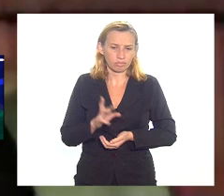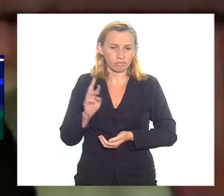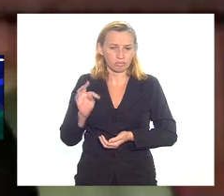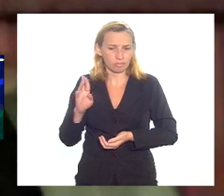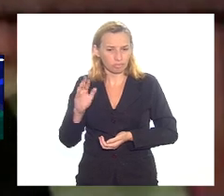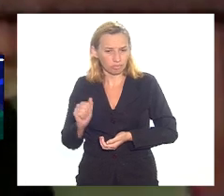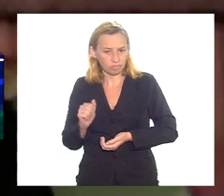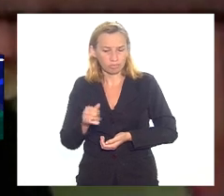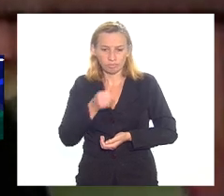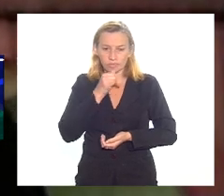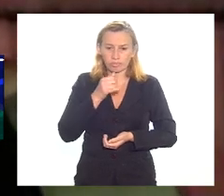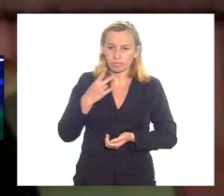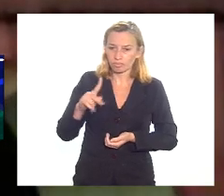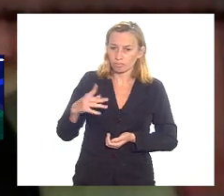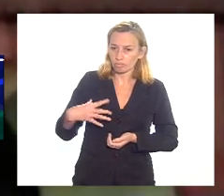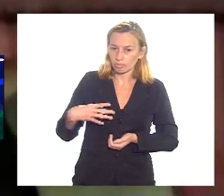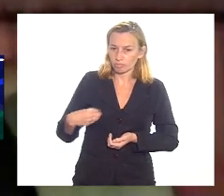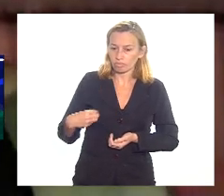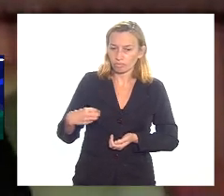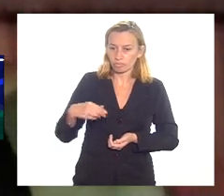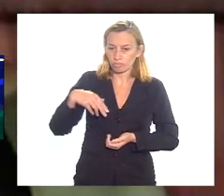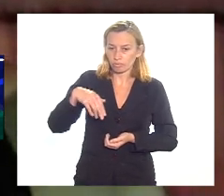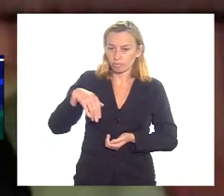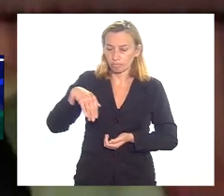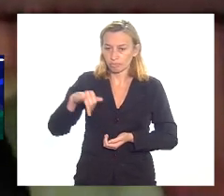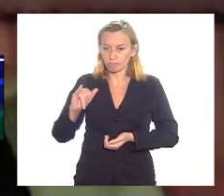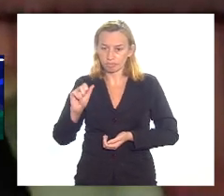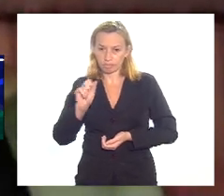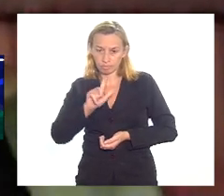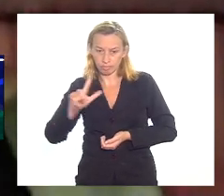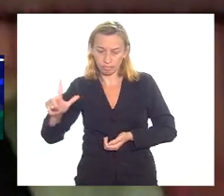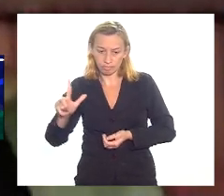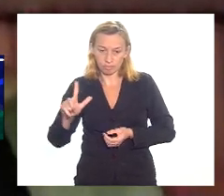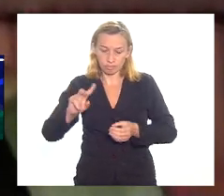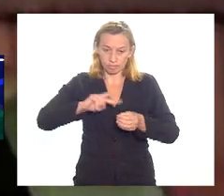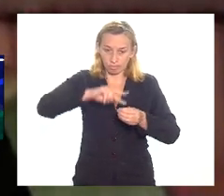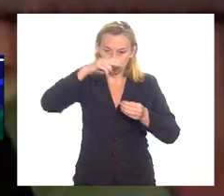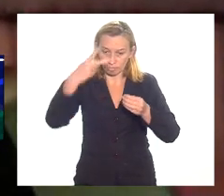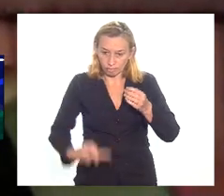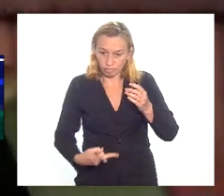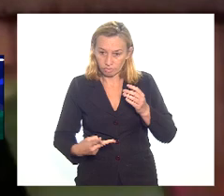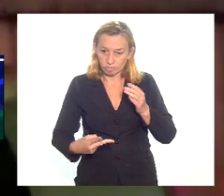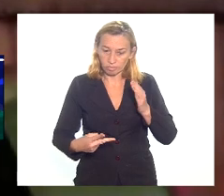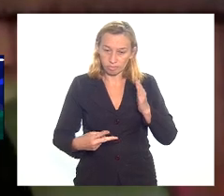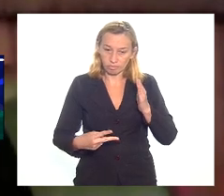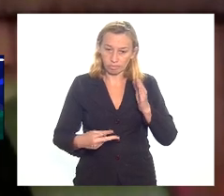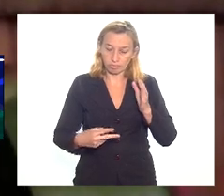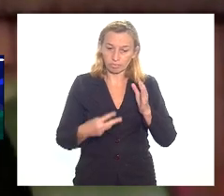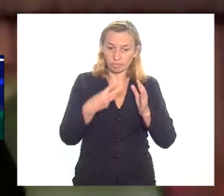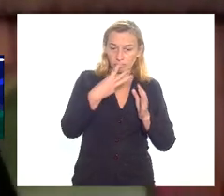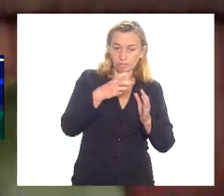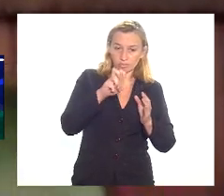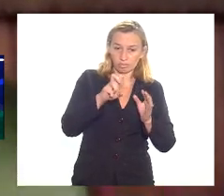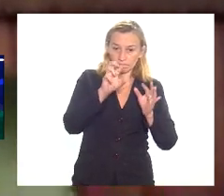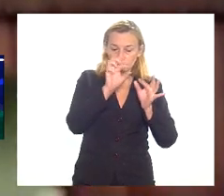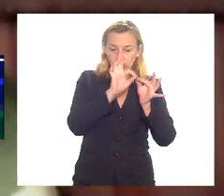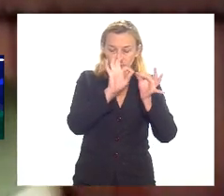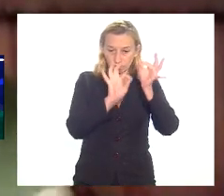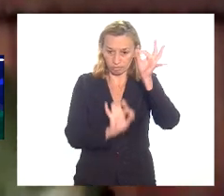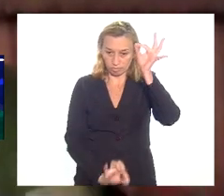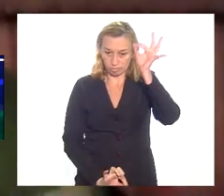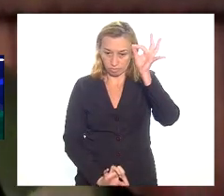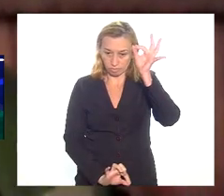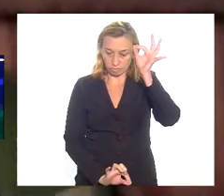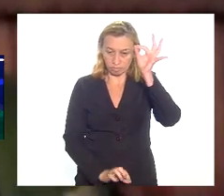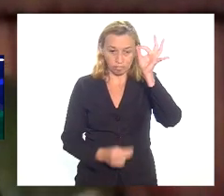né, do seu filho Miguel, que caiu da altura de 35 metros, né, porque ela